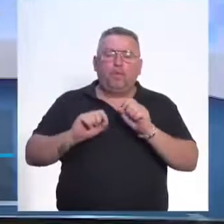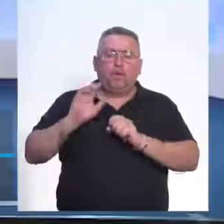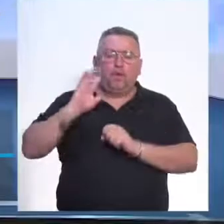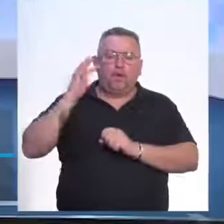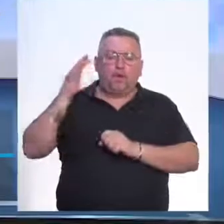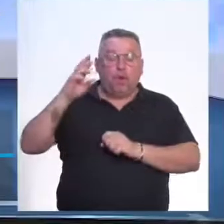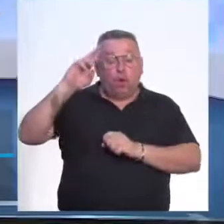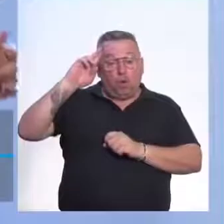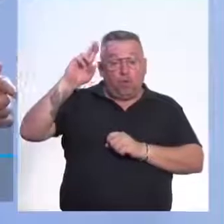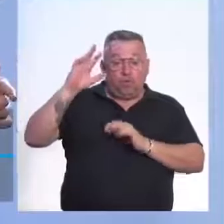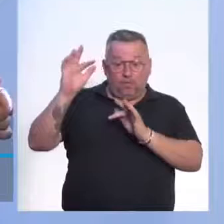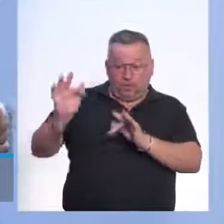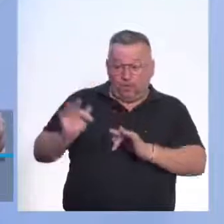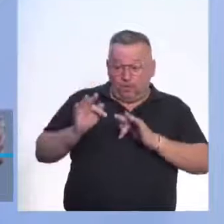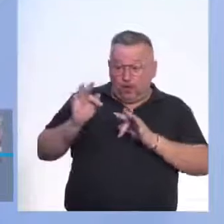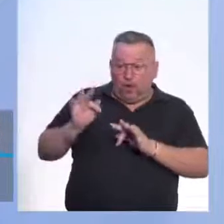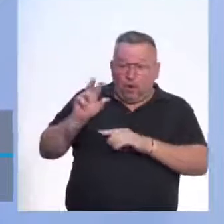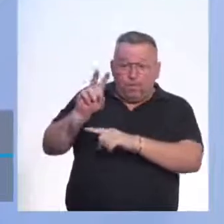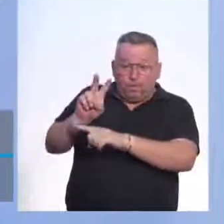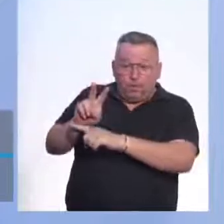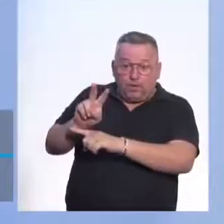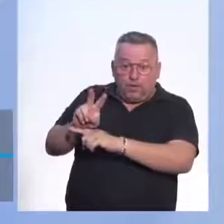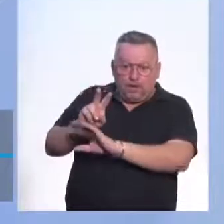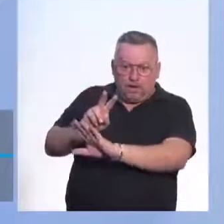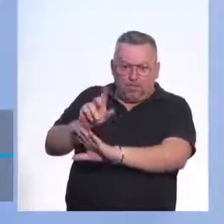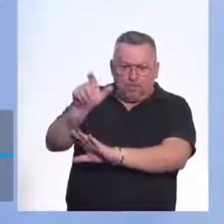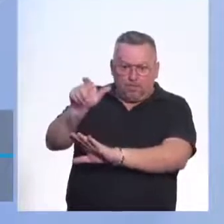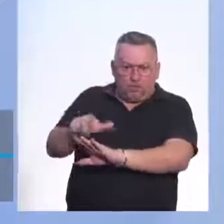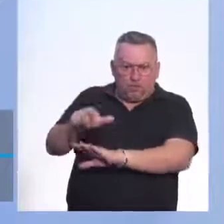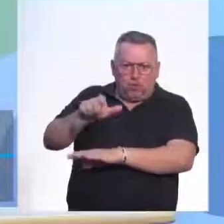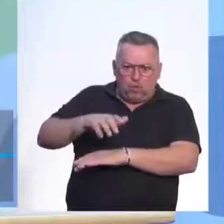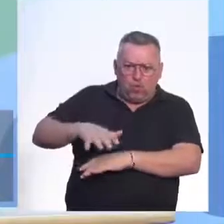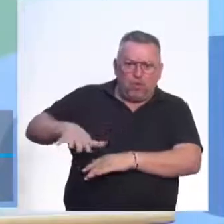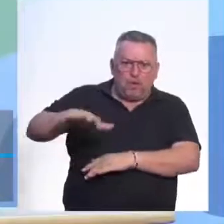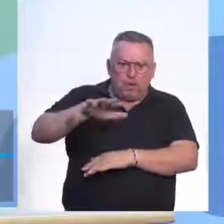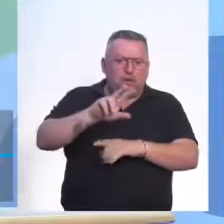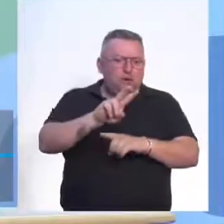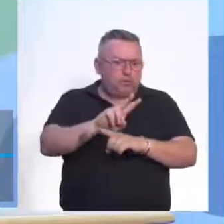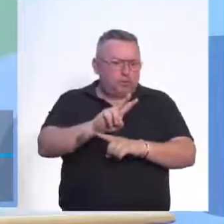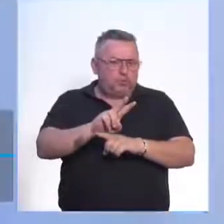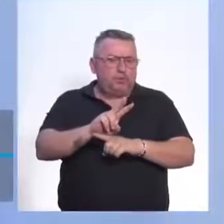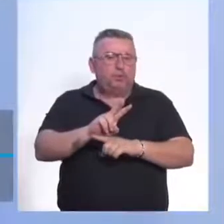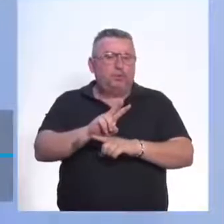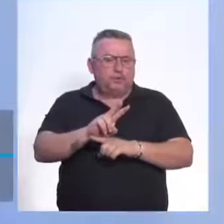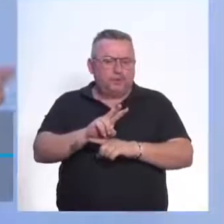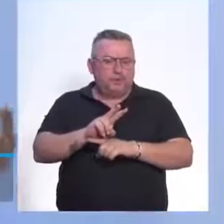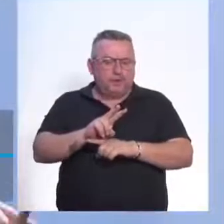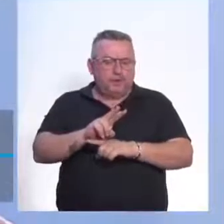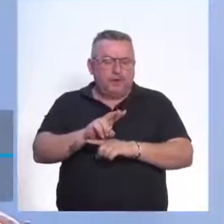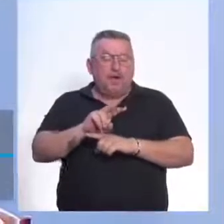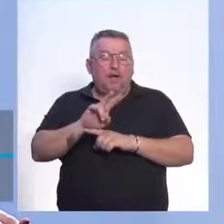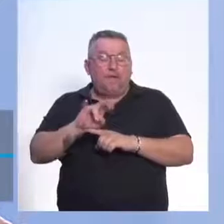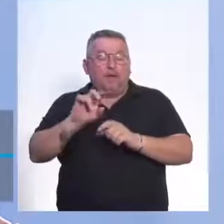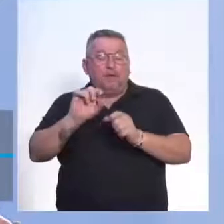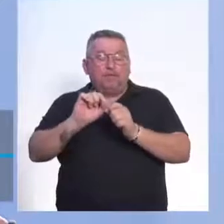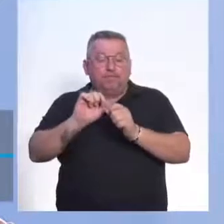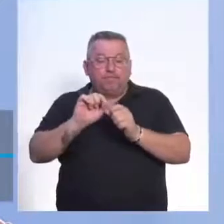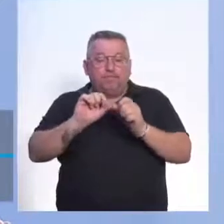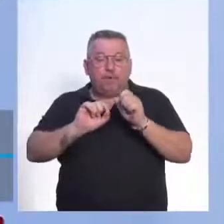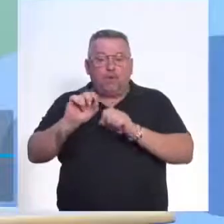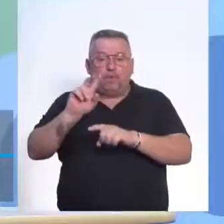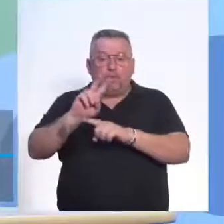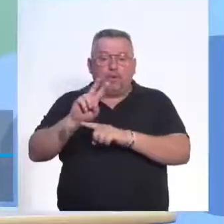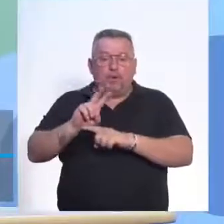senhor feudal, ele protege essas pessoas. Ah, importante isso, então. Importante. O senhor feudal ele vai proteger essas pessoas. É o que a